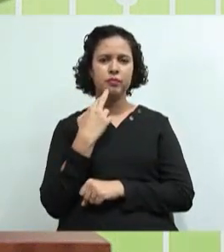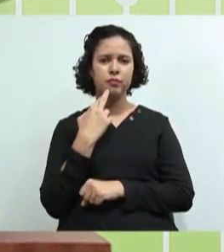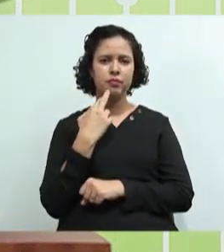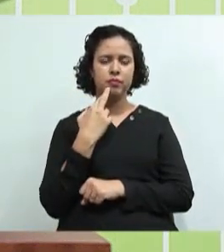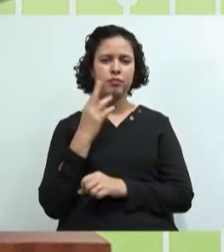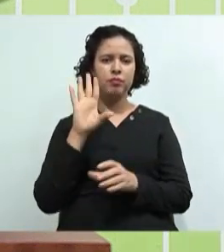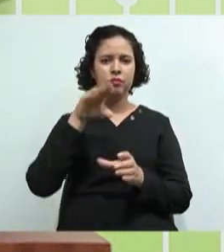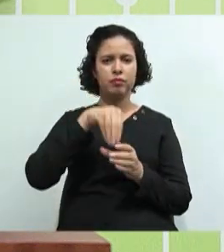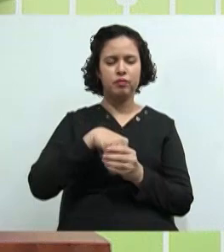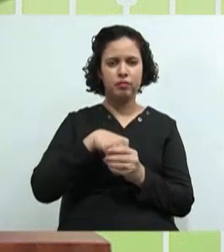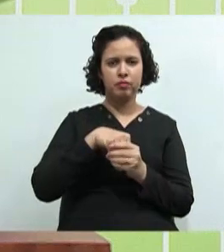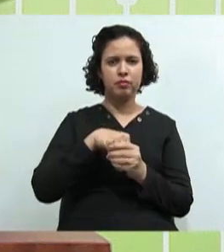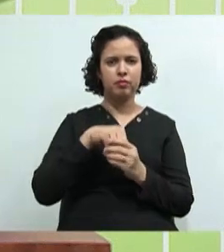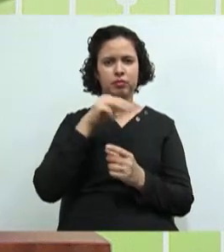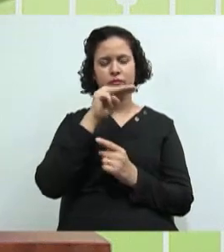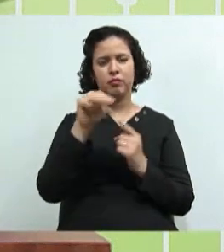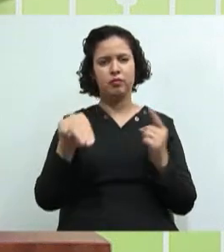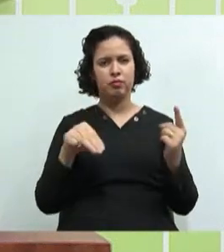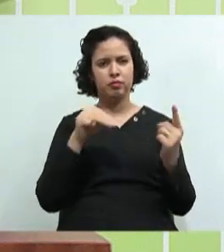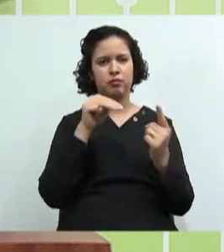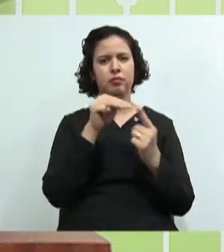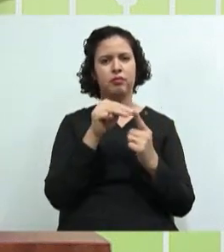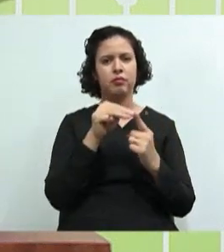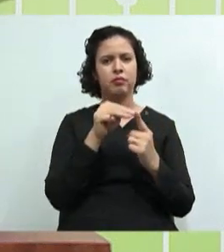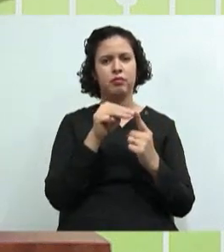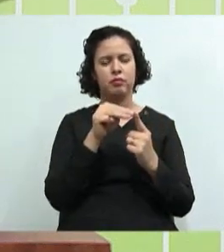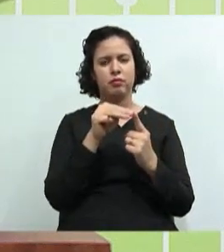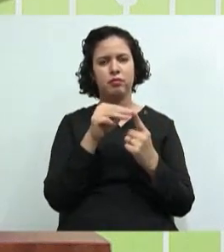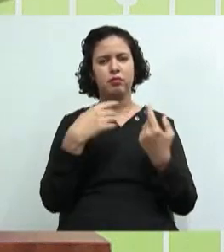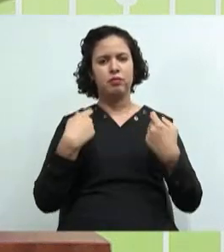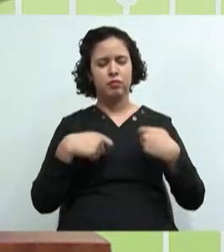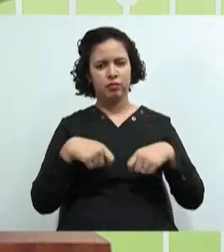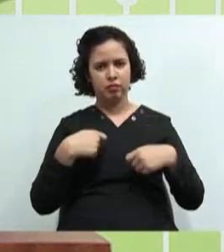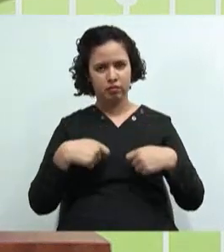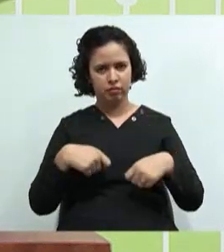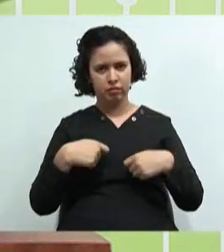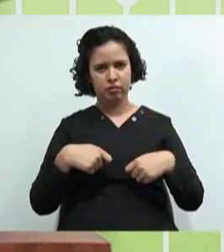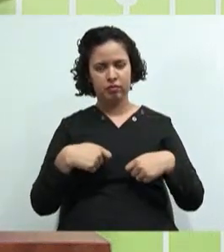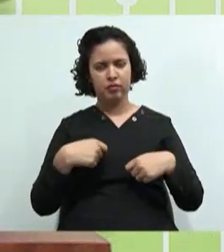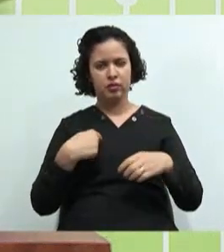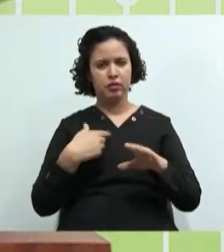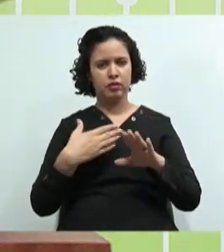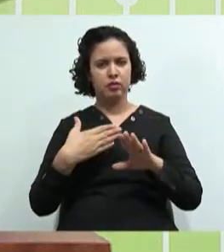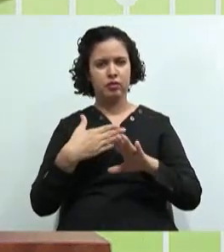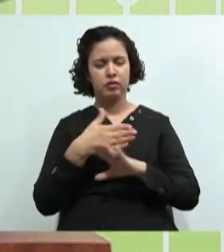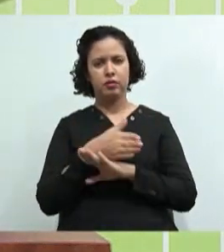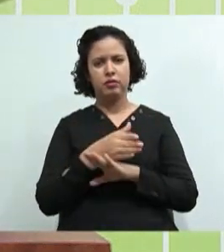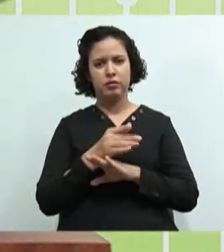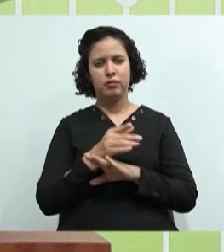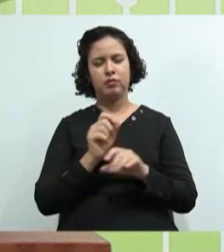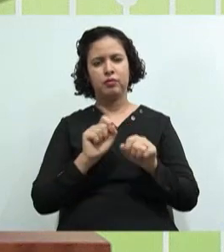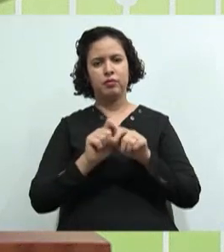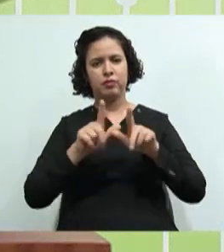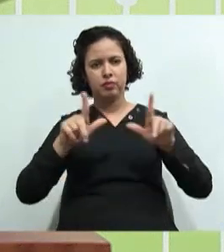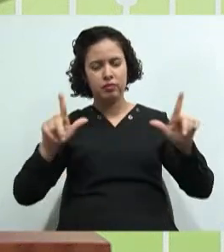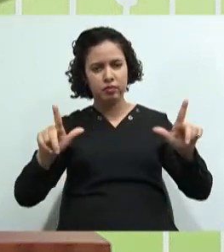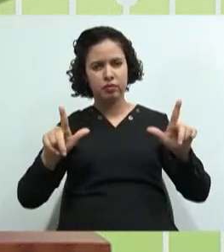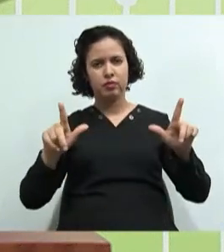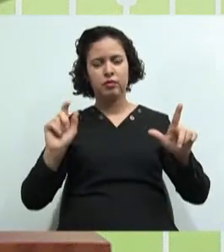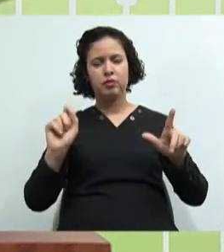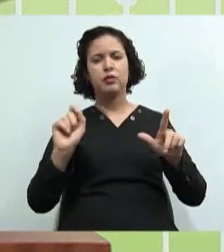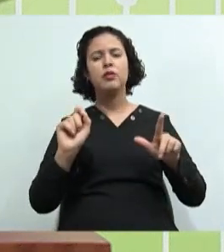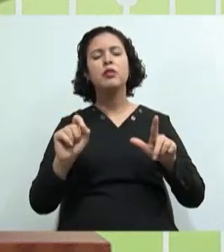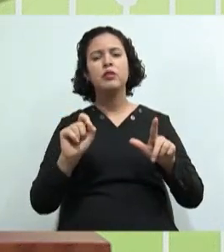quer colocar uma meta desafiadora, os objetivos precisam ser desafiadores. Ah, eu vou abrir uma cooperativa só com uma